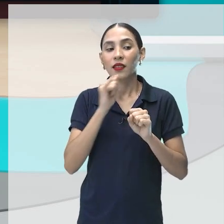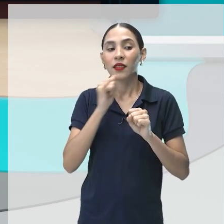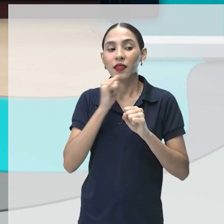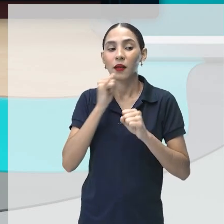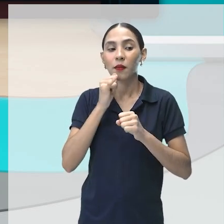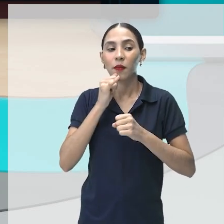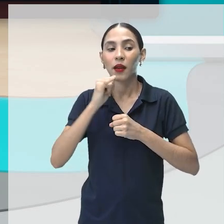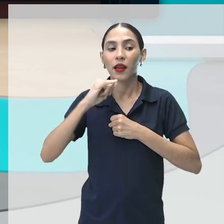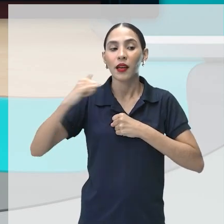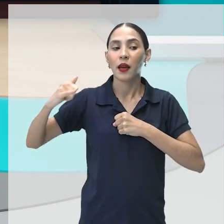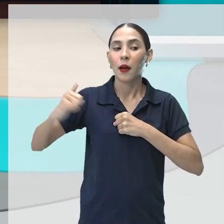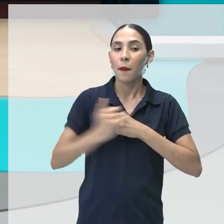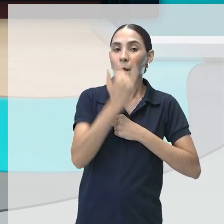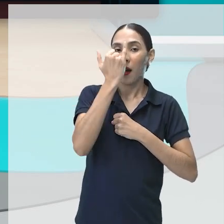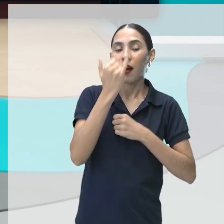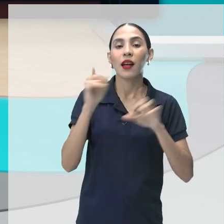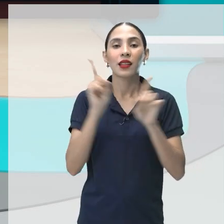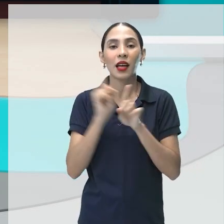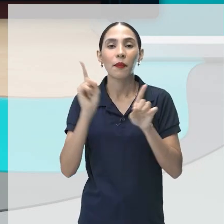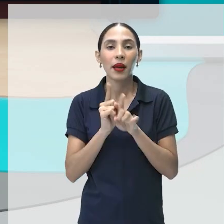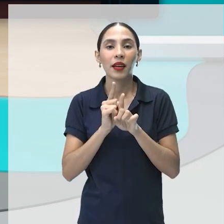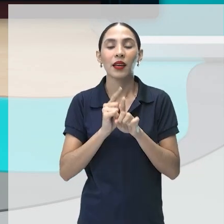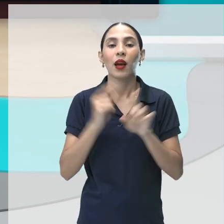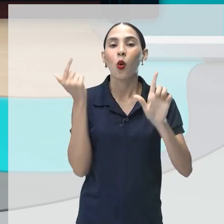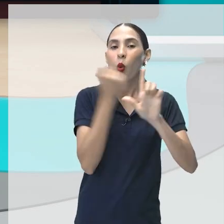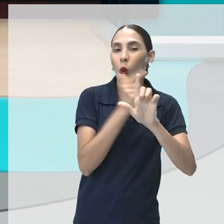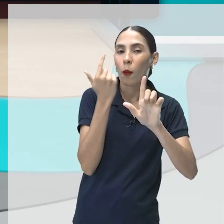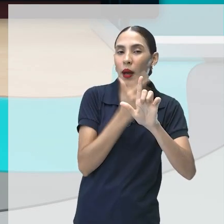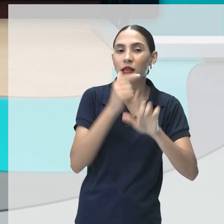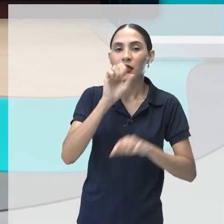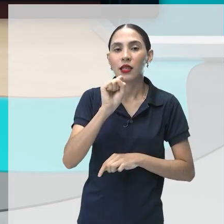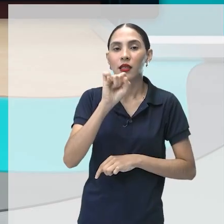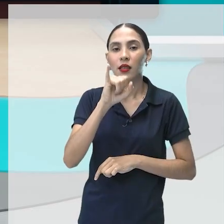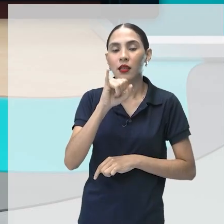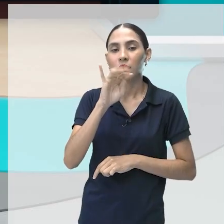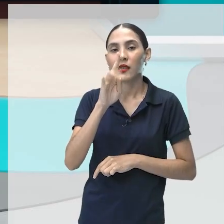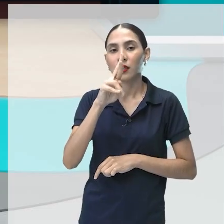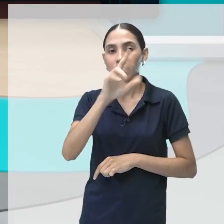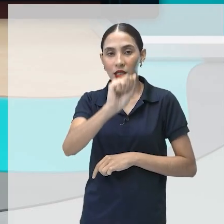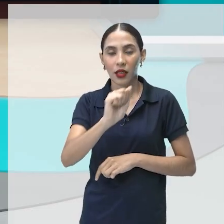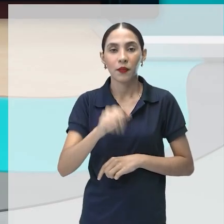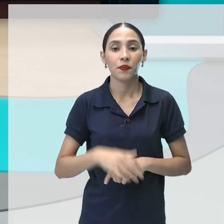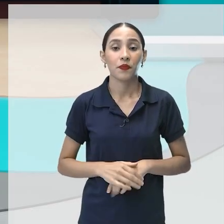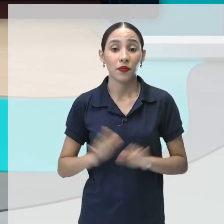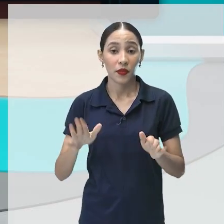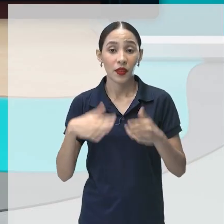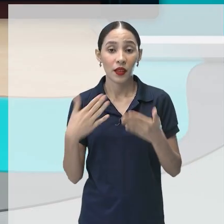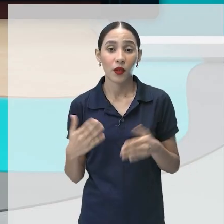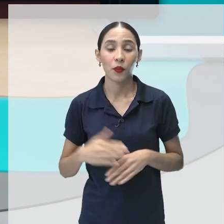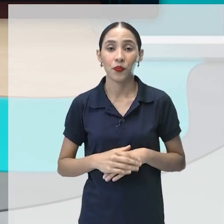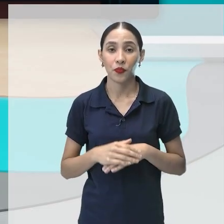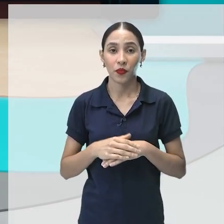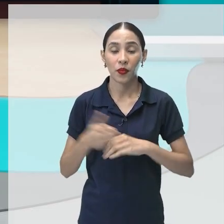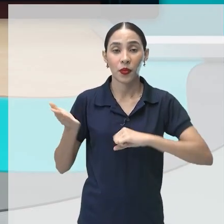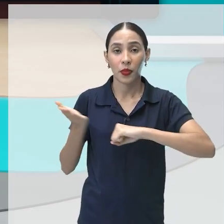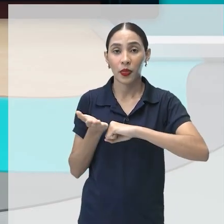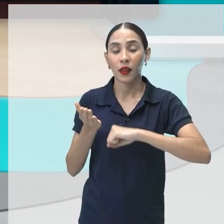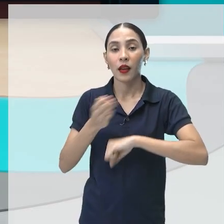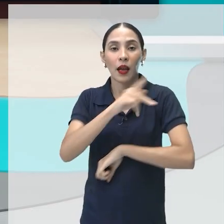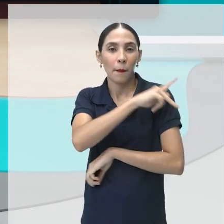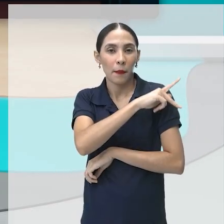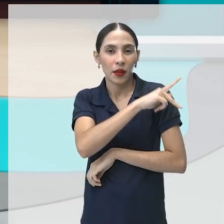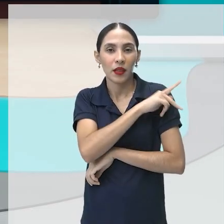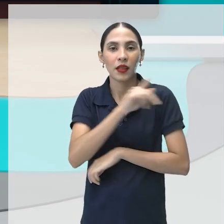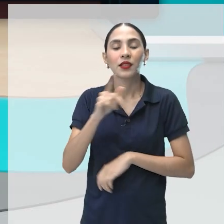uma sátira ali, principalmente das pessoas mais comuns cotidiana. Então, lá na Idade Média, por